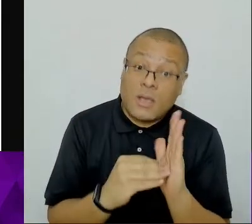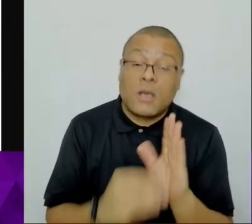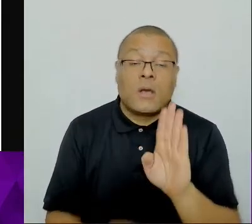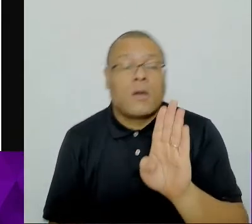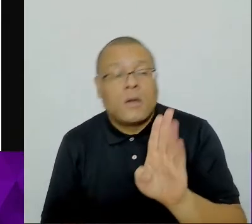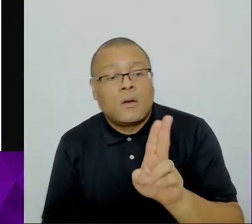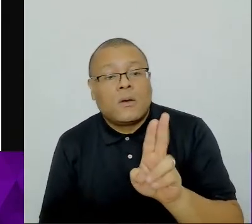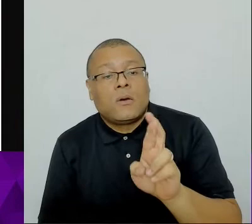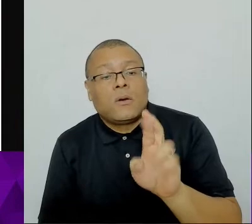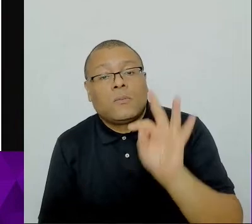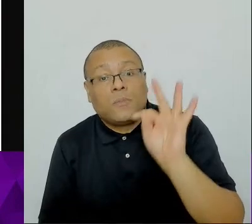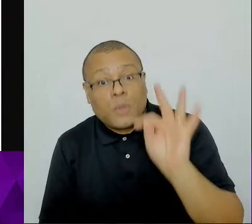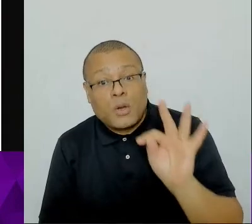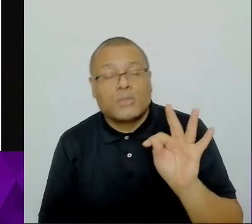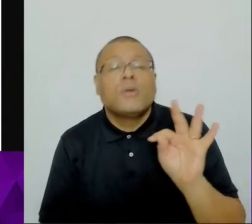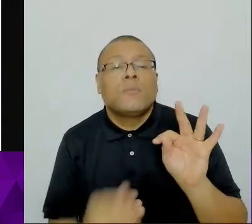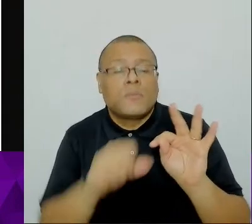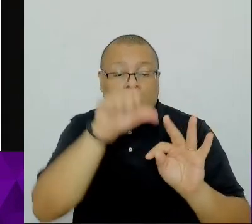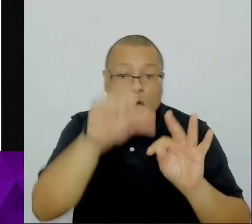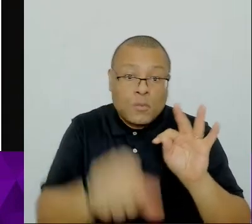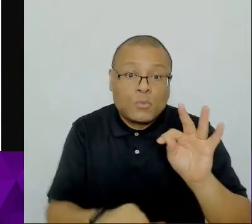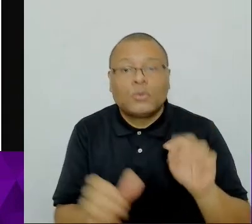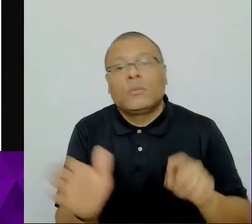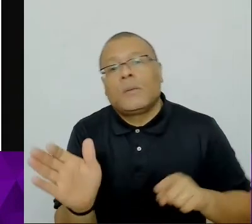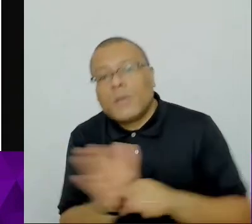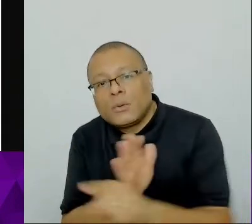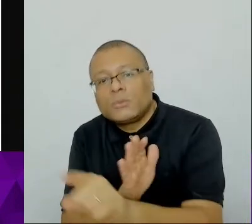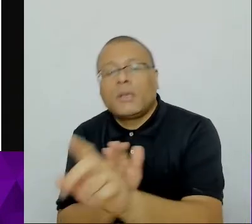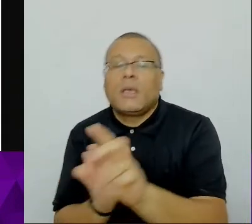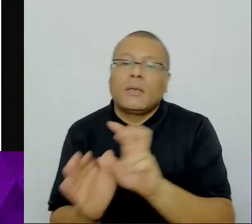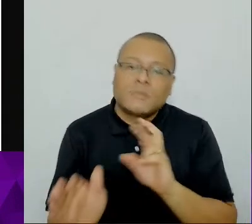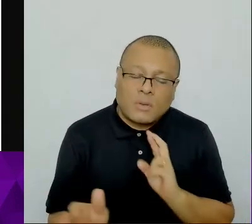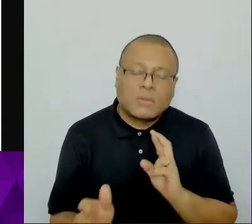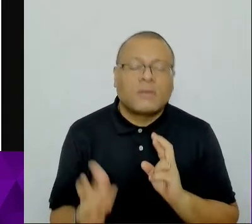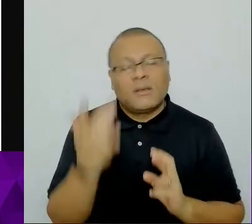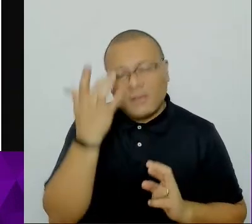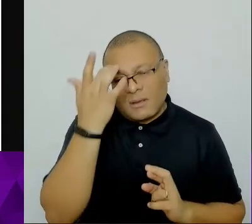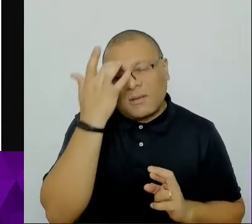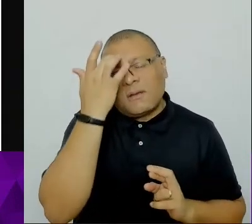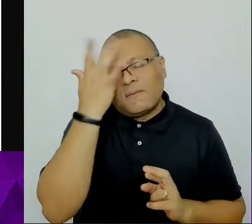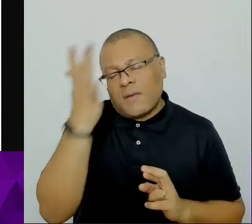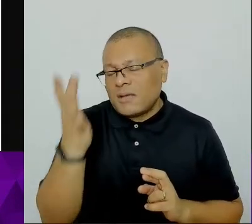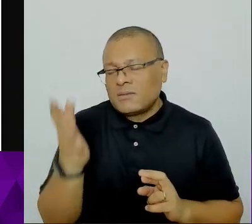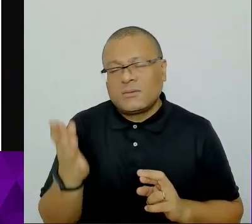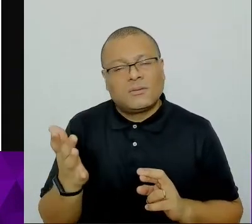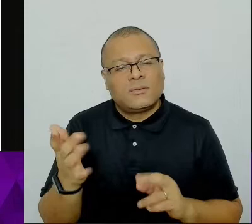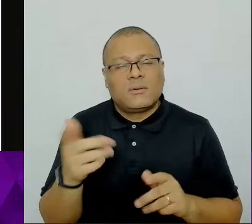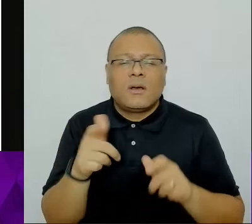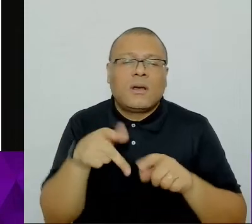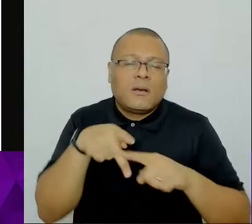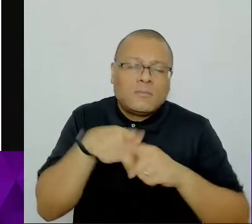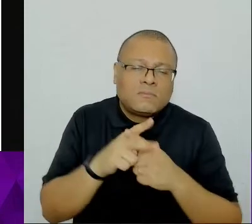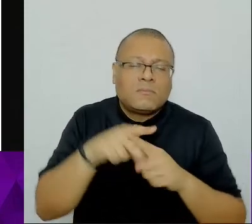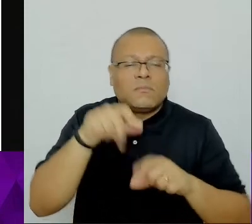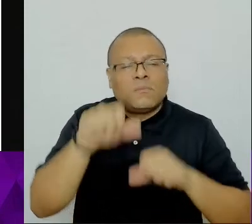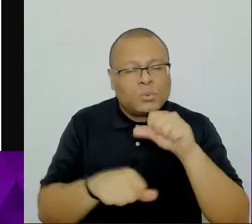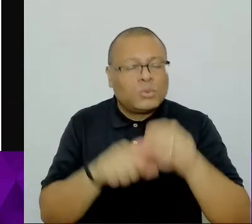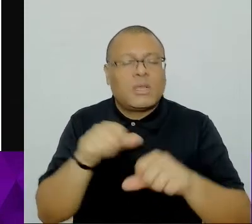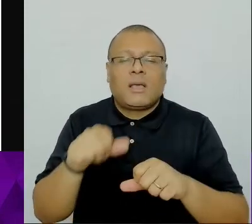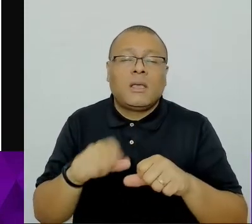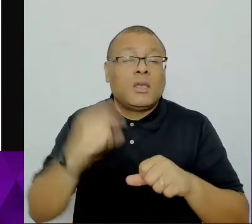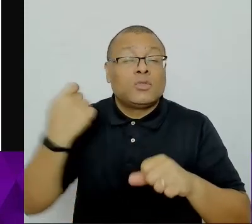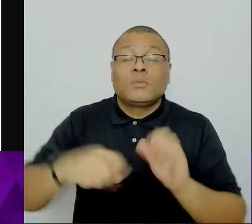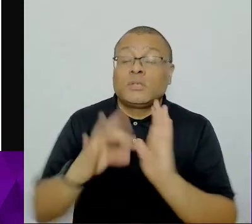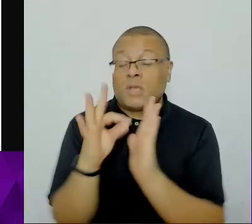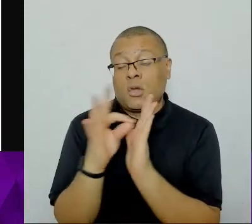uma tarefa de pergunta e resposta, por exemplo, fica bastante alto nível. Então, você acaba